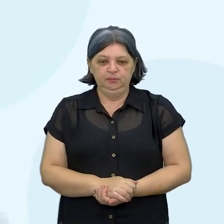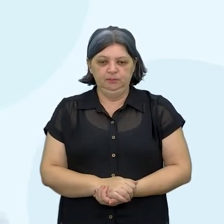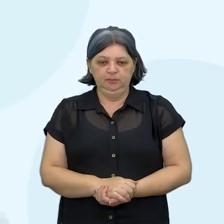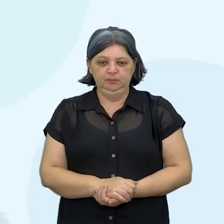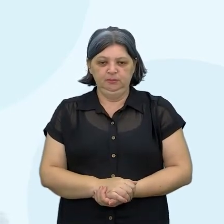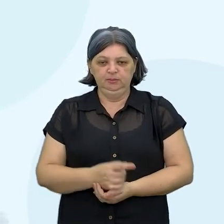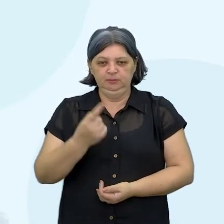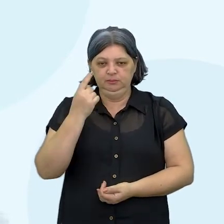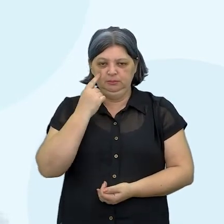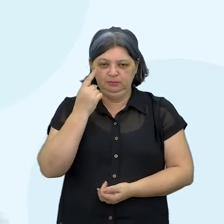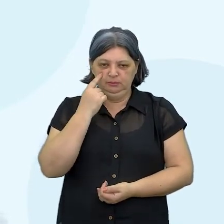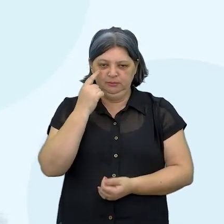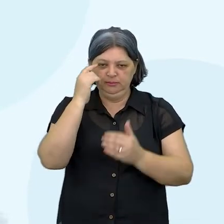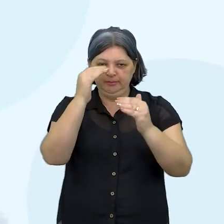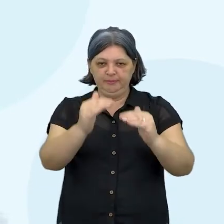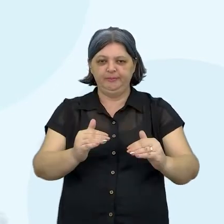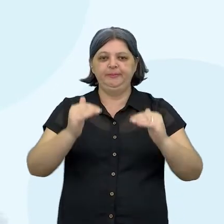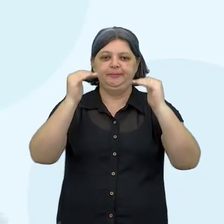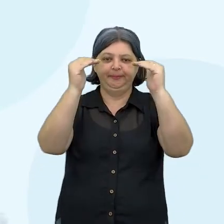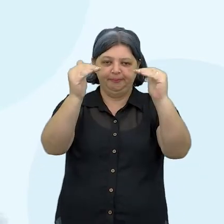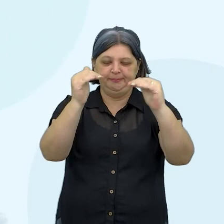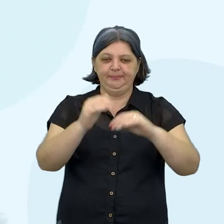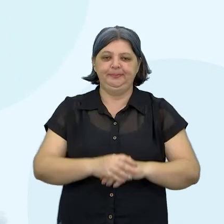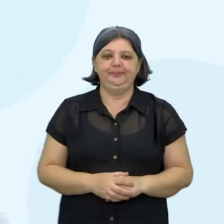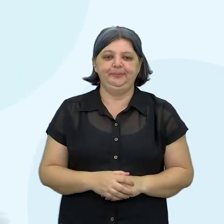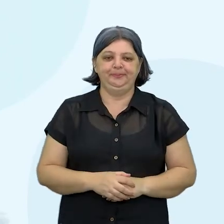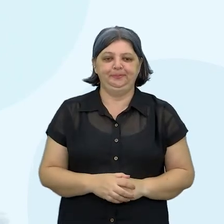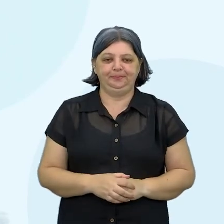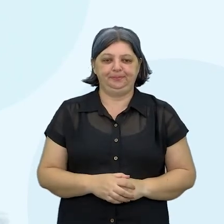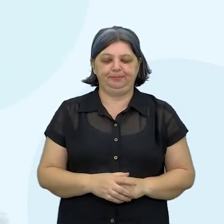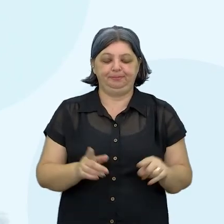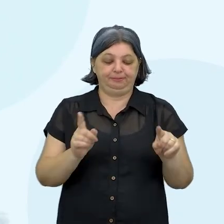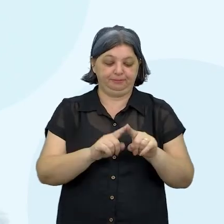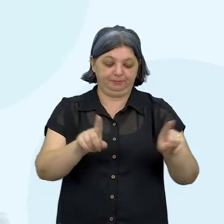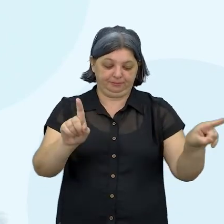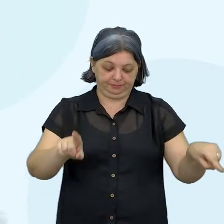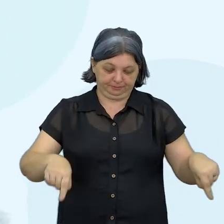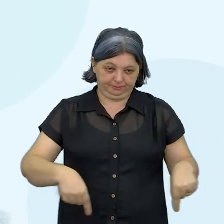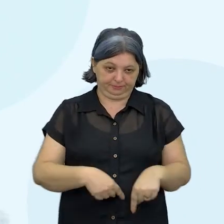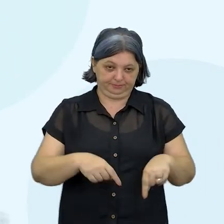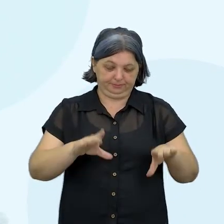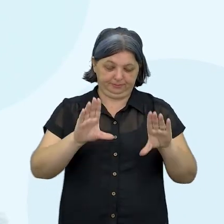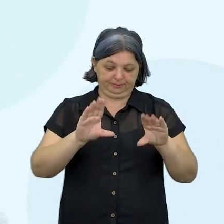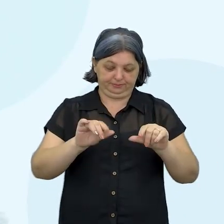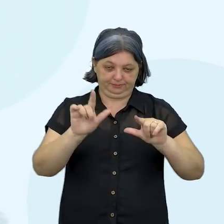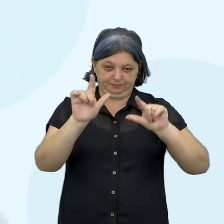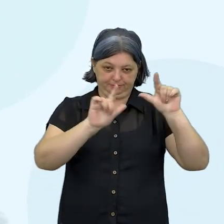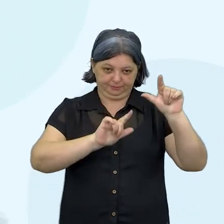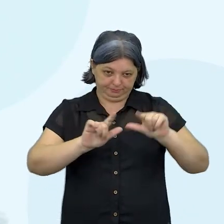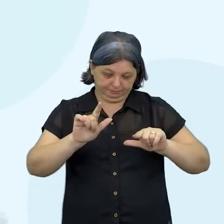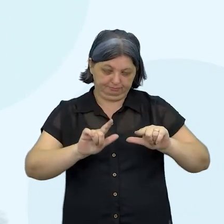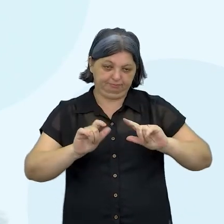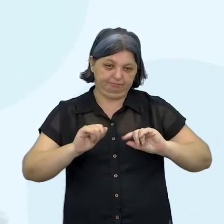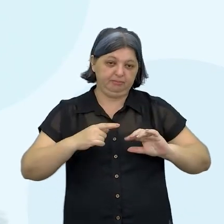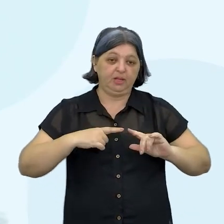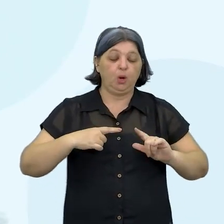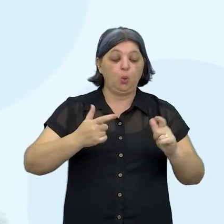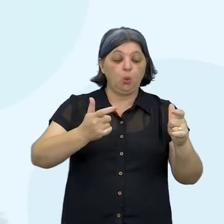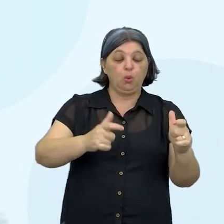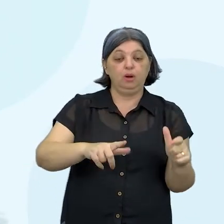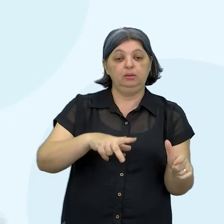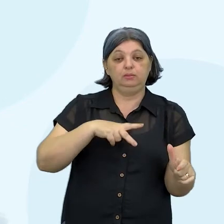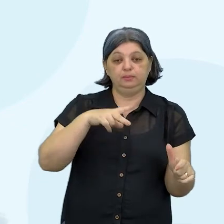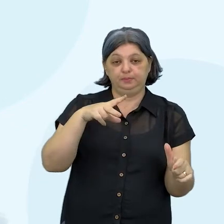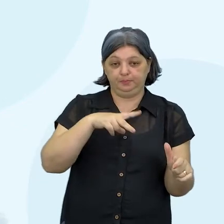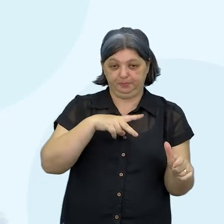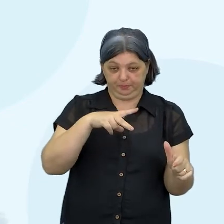cima, eu fiz o quê? Da sala de estar, eu coloquei uma área privativa, digamos assim, né? Que